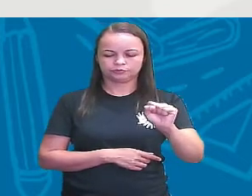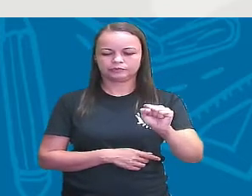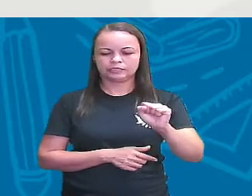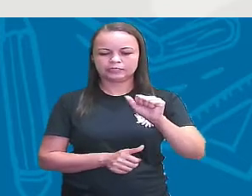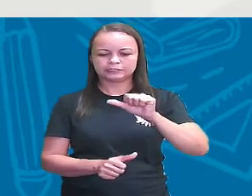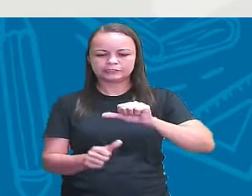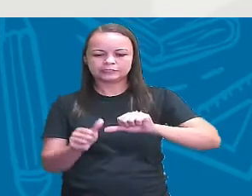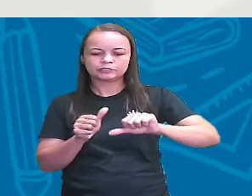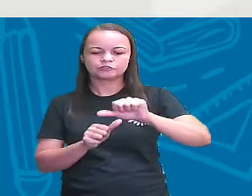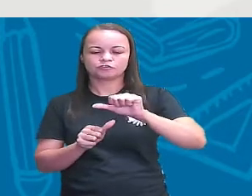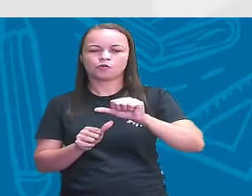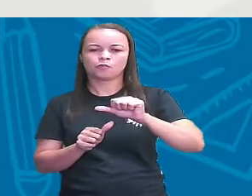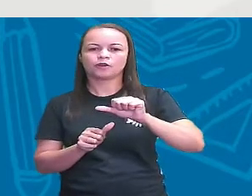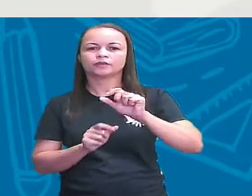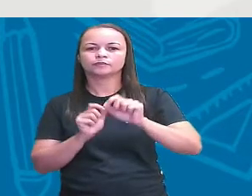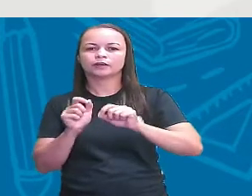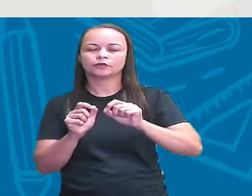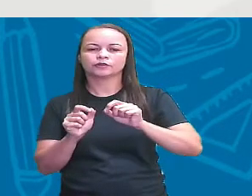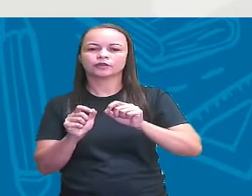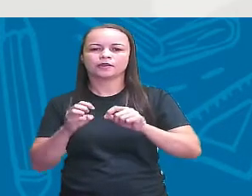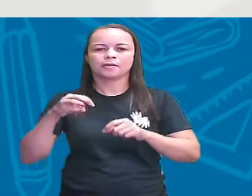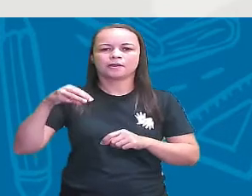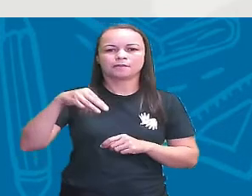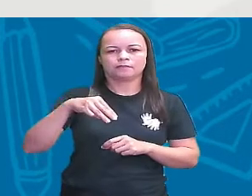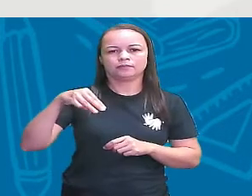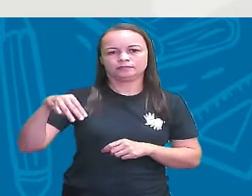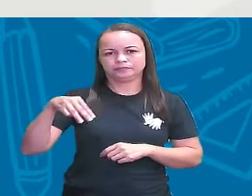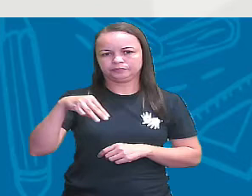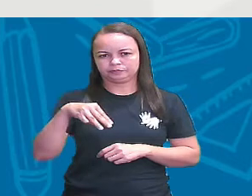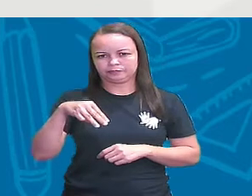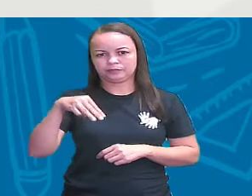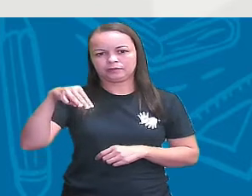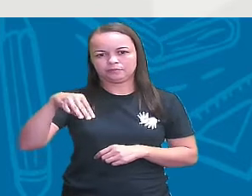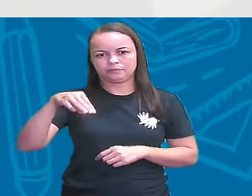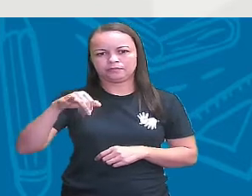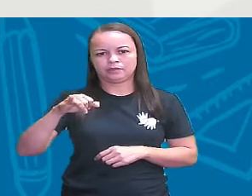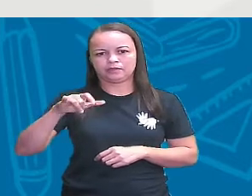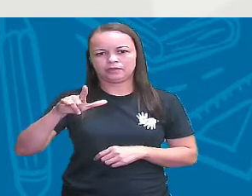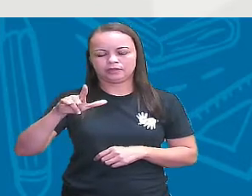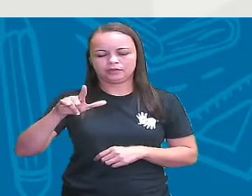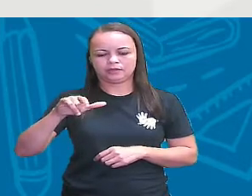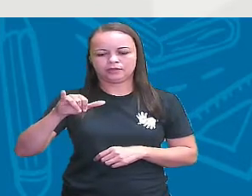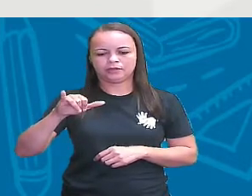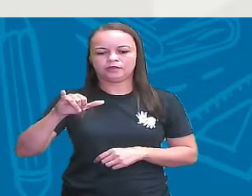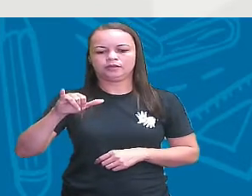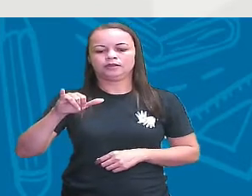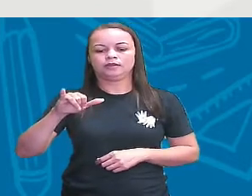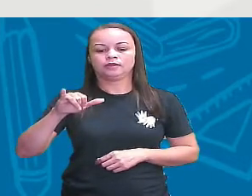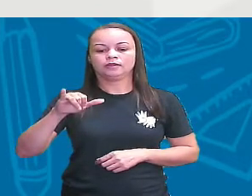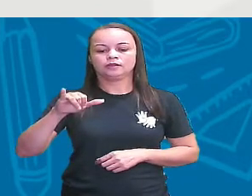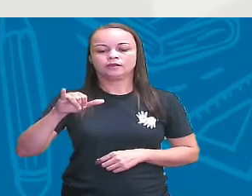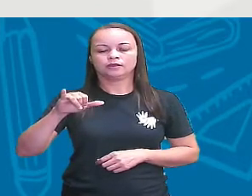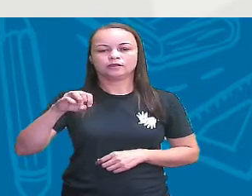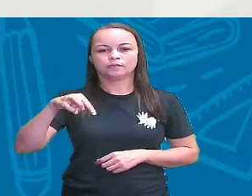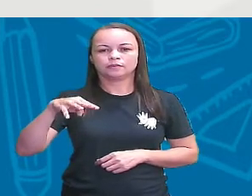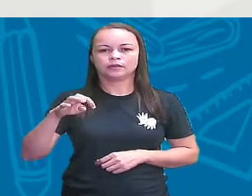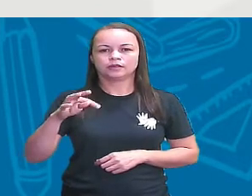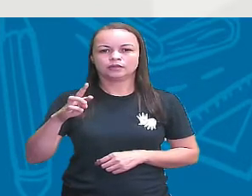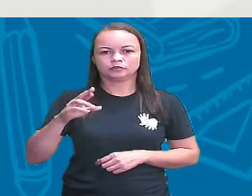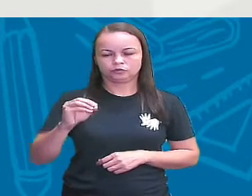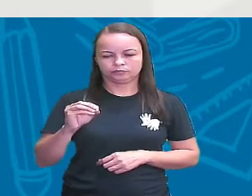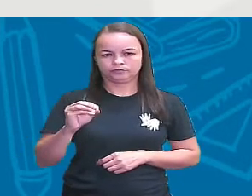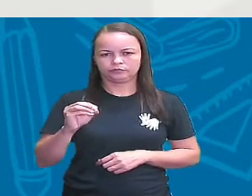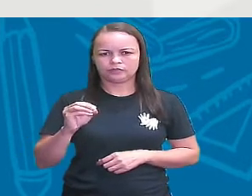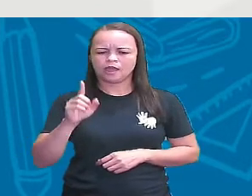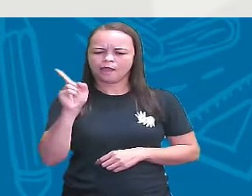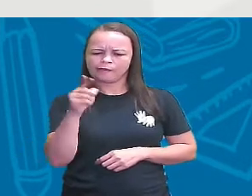Transformar de metro para milímetro e assinale a alternativa correta. Então, vamos lá,